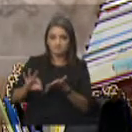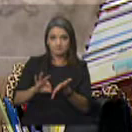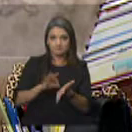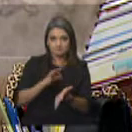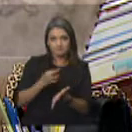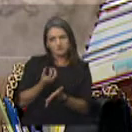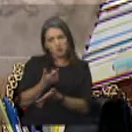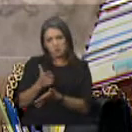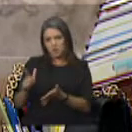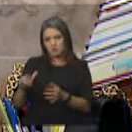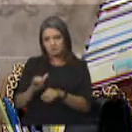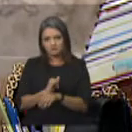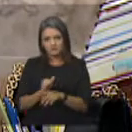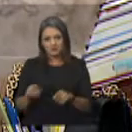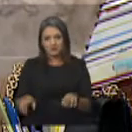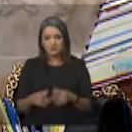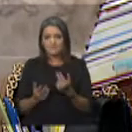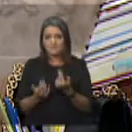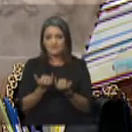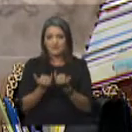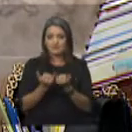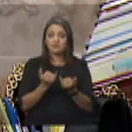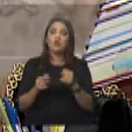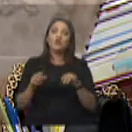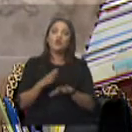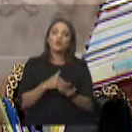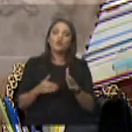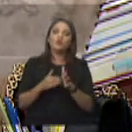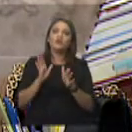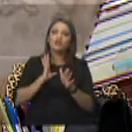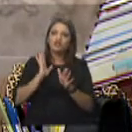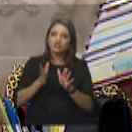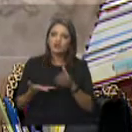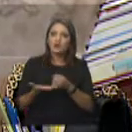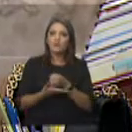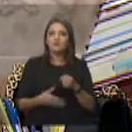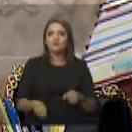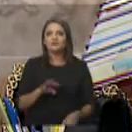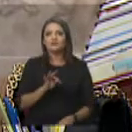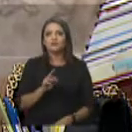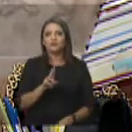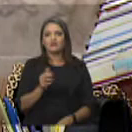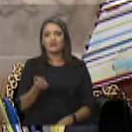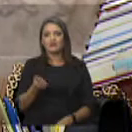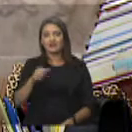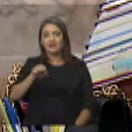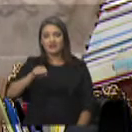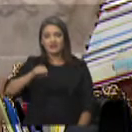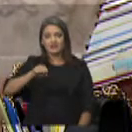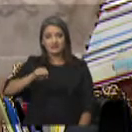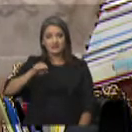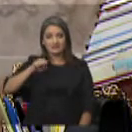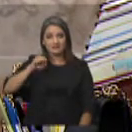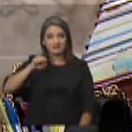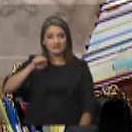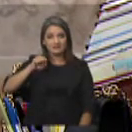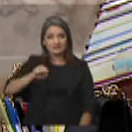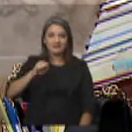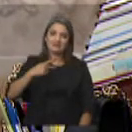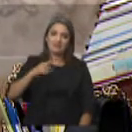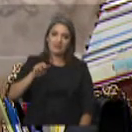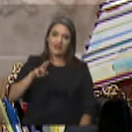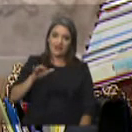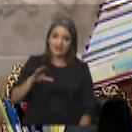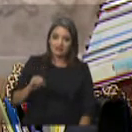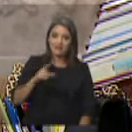congêneros. Tudo já está no princípio da transparência. O decreto em referência disciplina 3 níveis